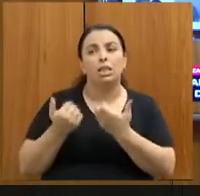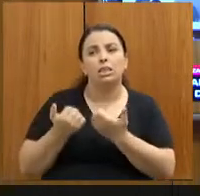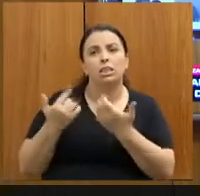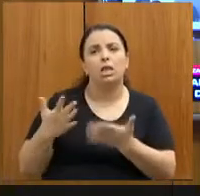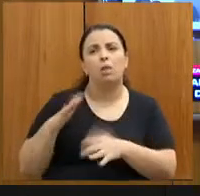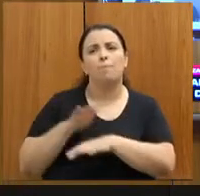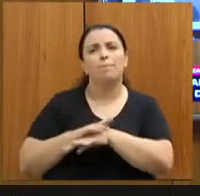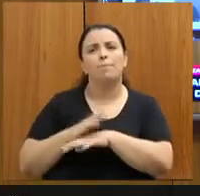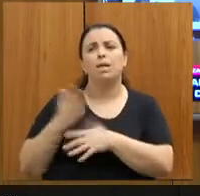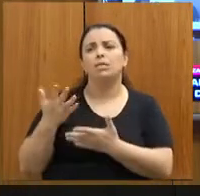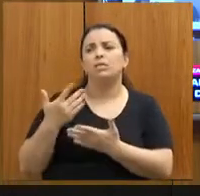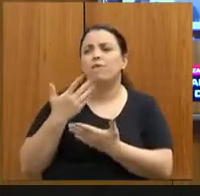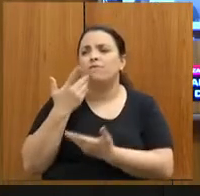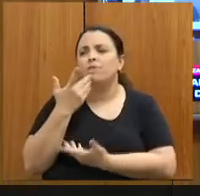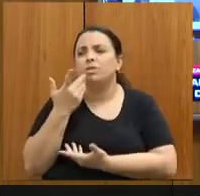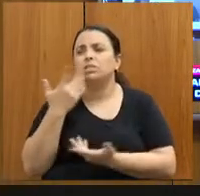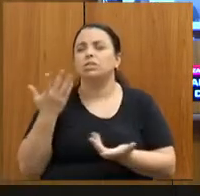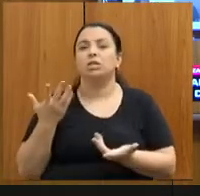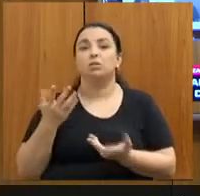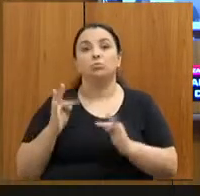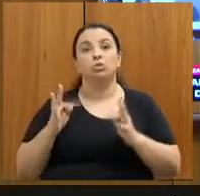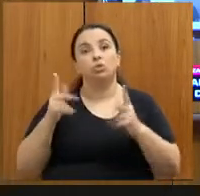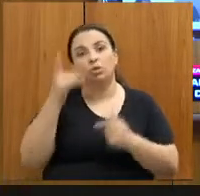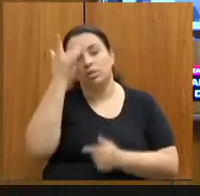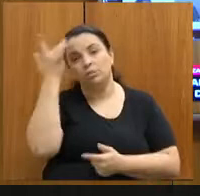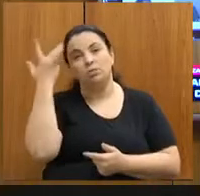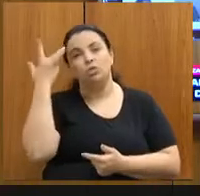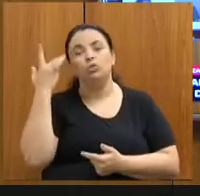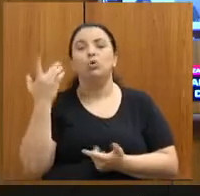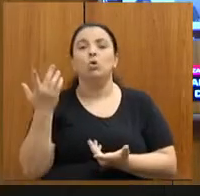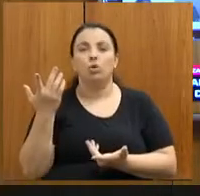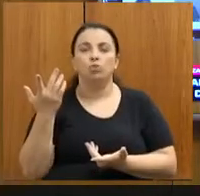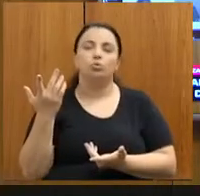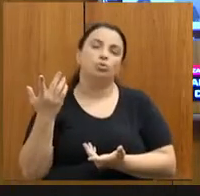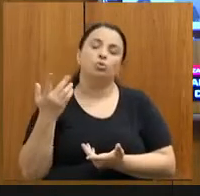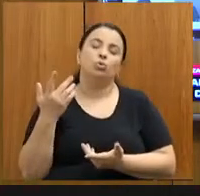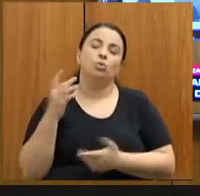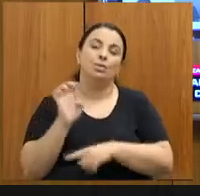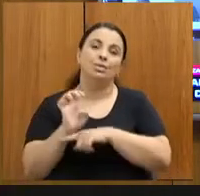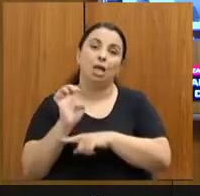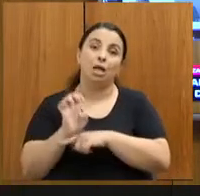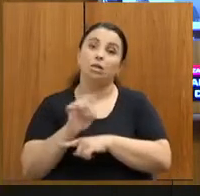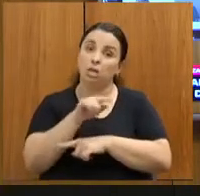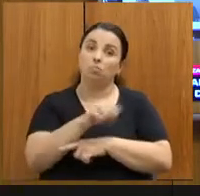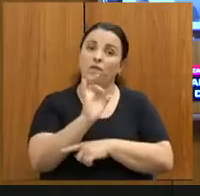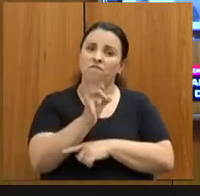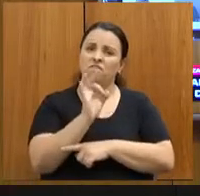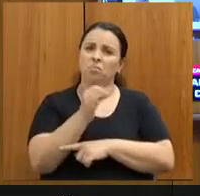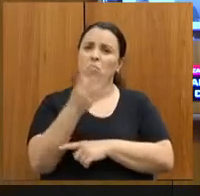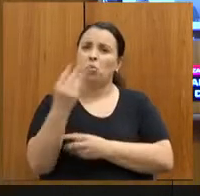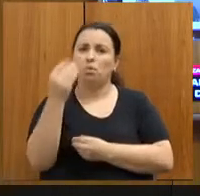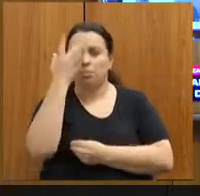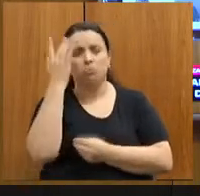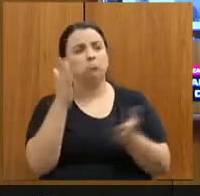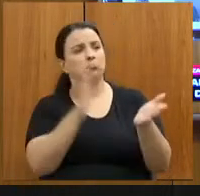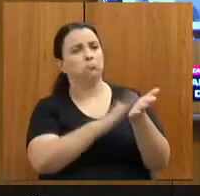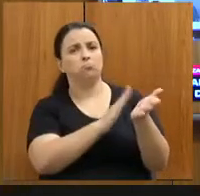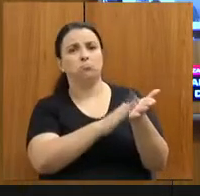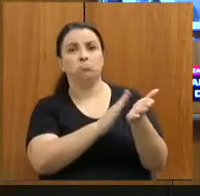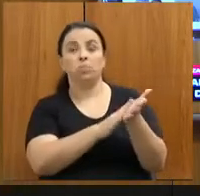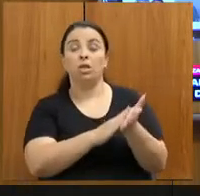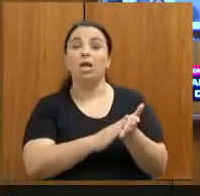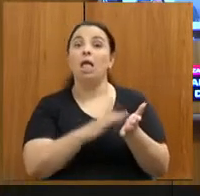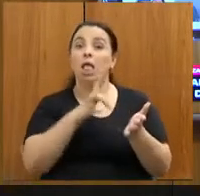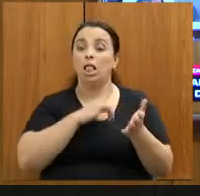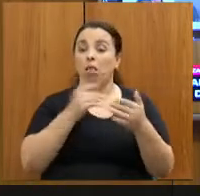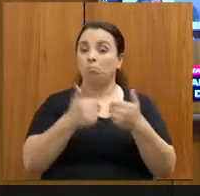de todos os contribuintes do estado e sem dúvida alguma foi muito elogiada por todos deixou portas abertas para